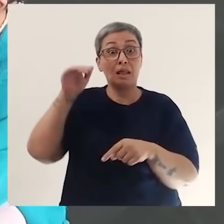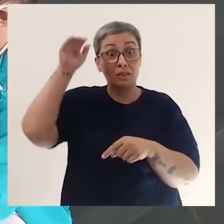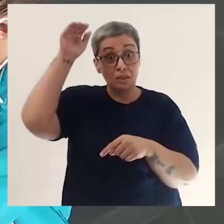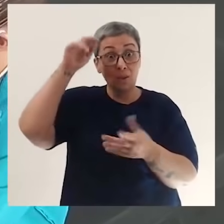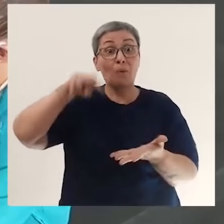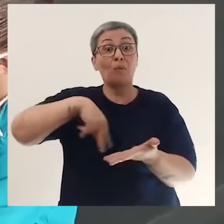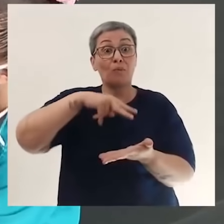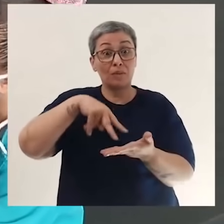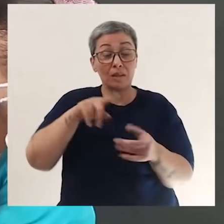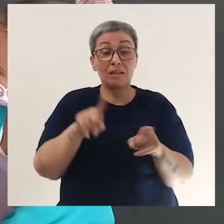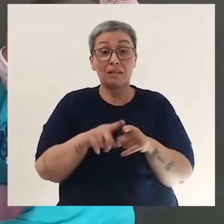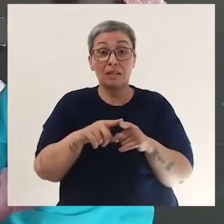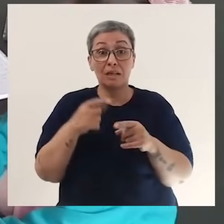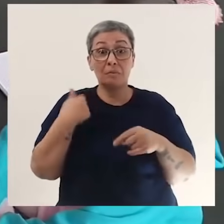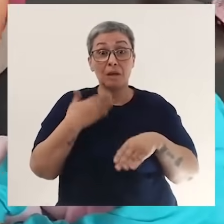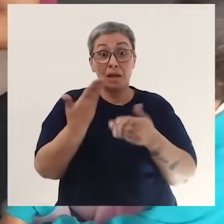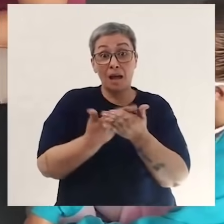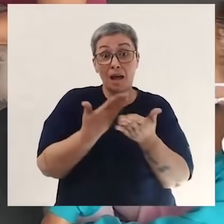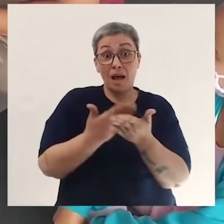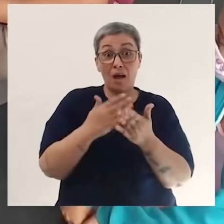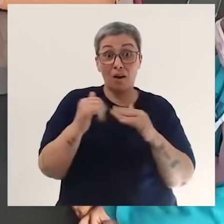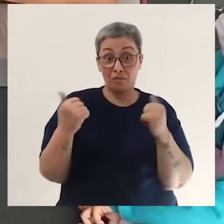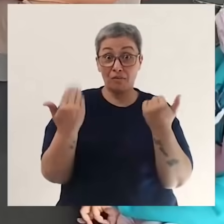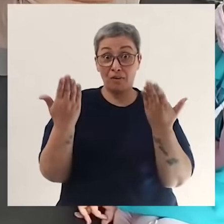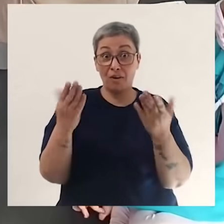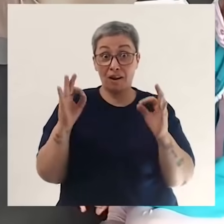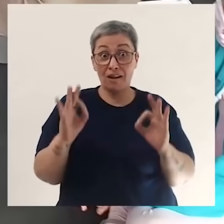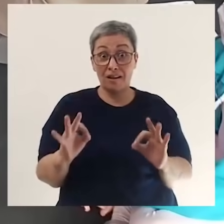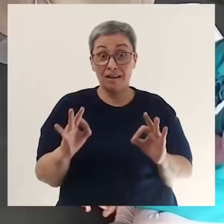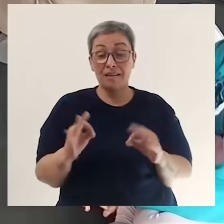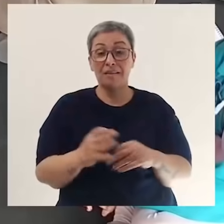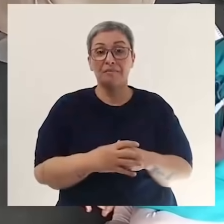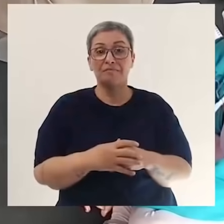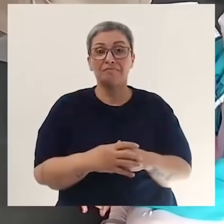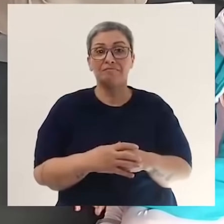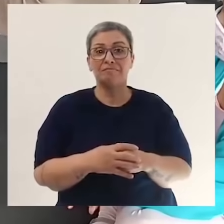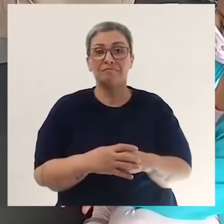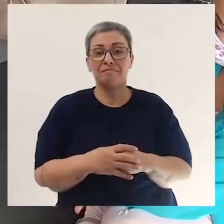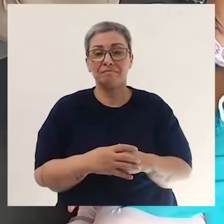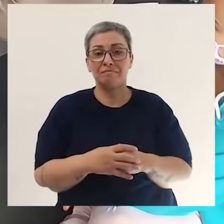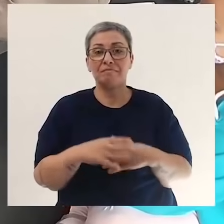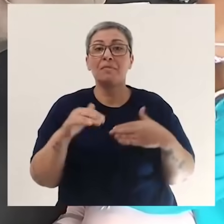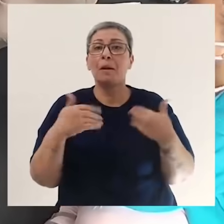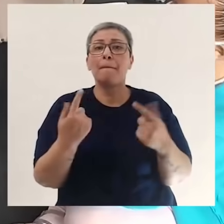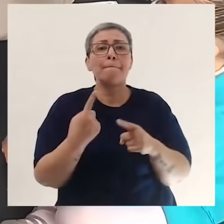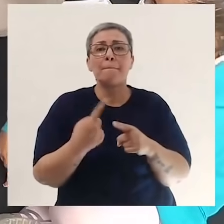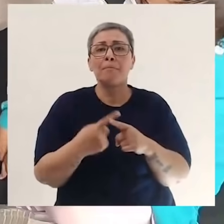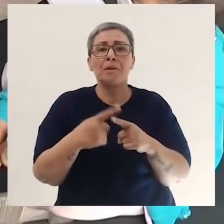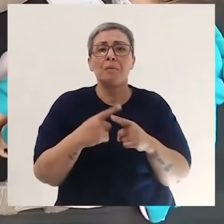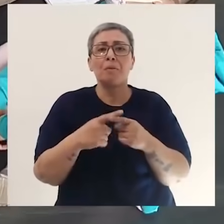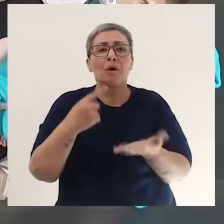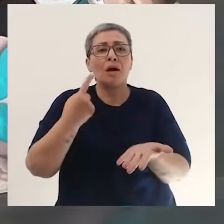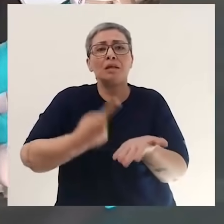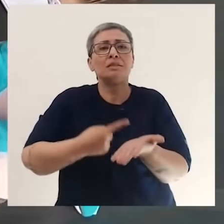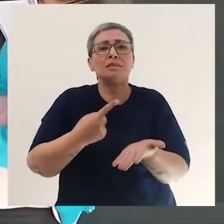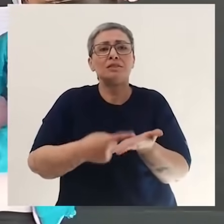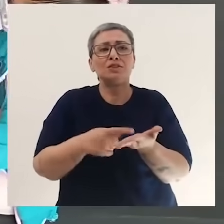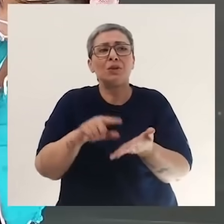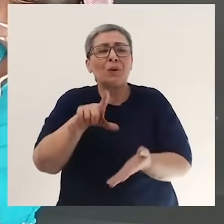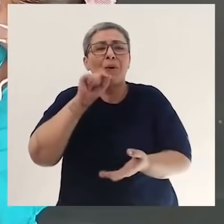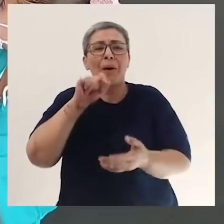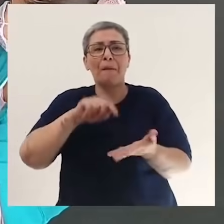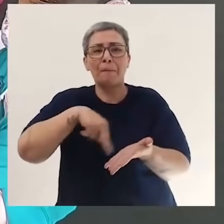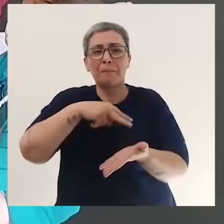dos adultos. Eles estão fazendo aula agora, não é? Não é isso? Sim. E por que vocês decidiram fazer o balé?